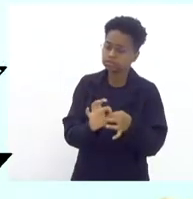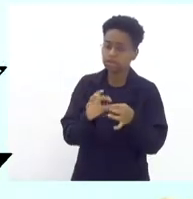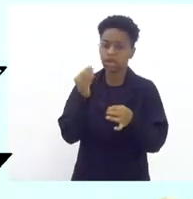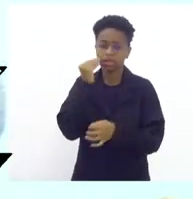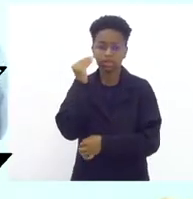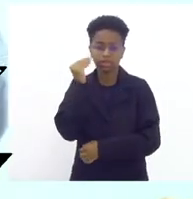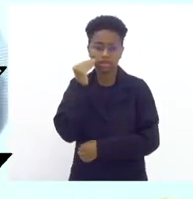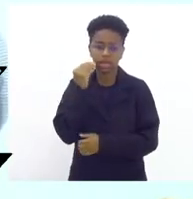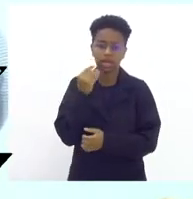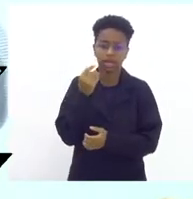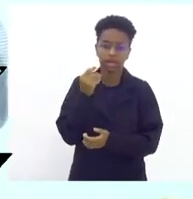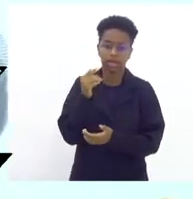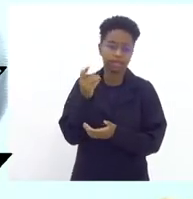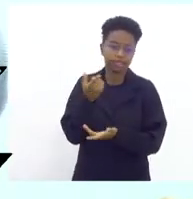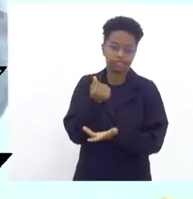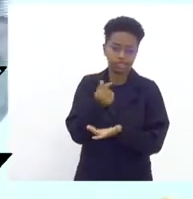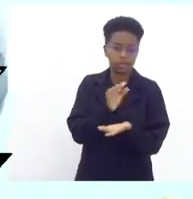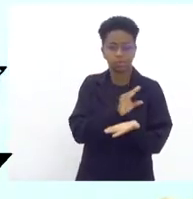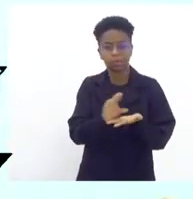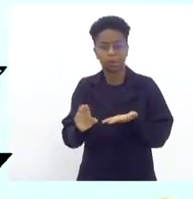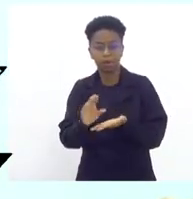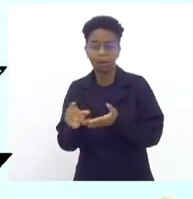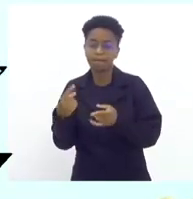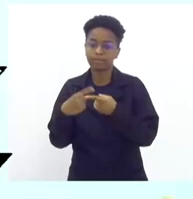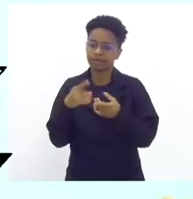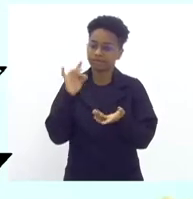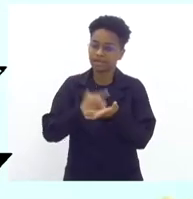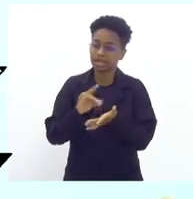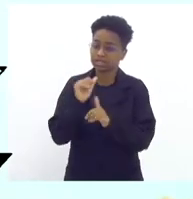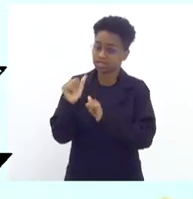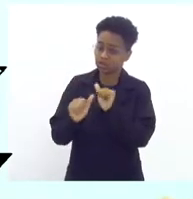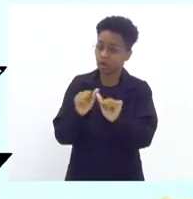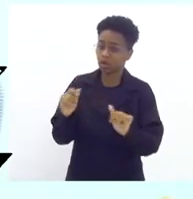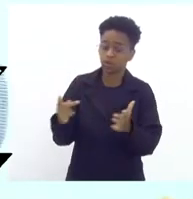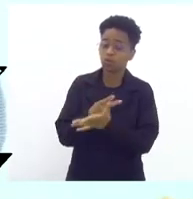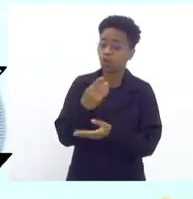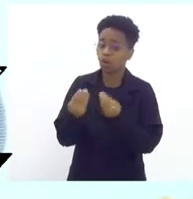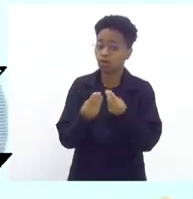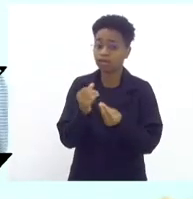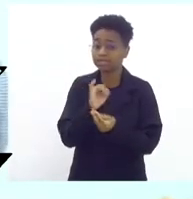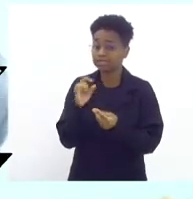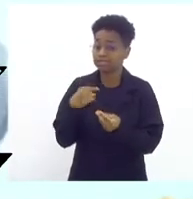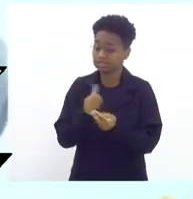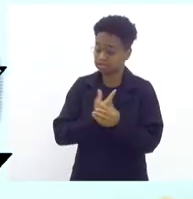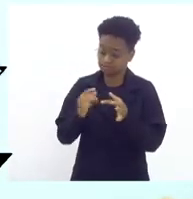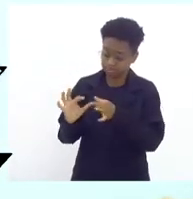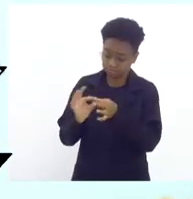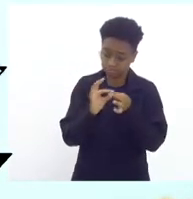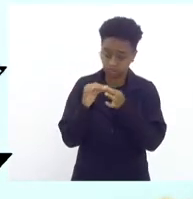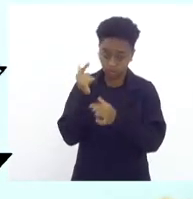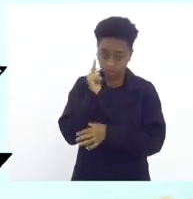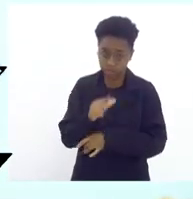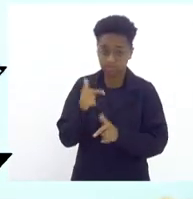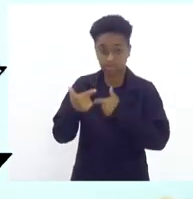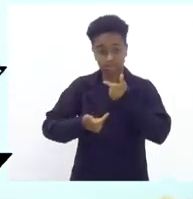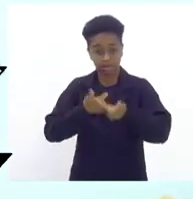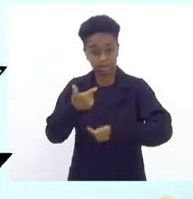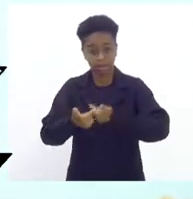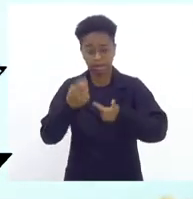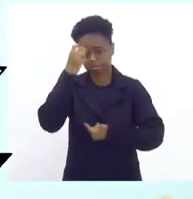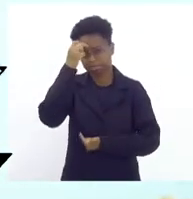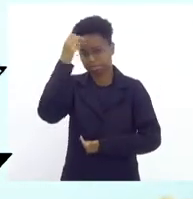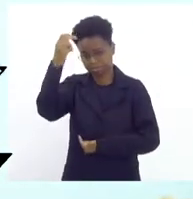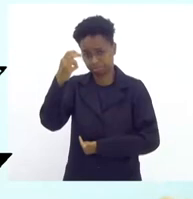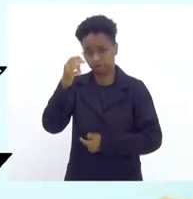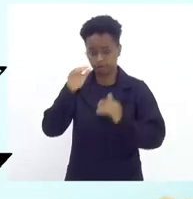alavancar recursos porque transformação de fato acontece quando a gente se une e consegue alavancar e trabalhar de forma inteligente